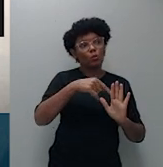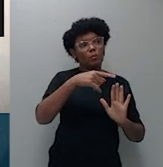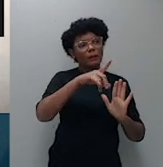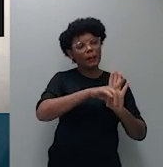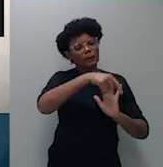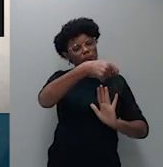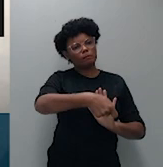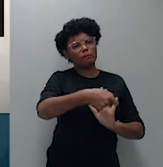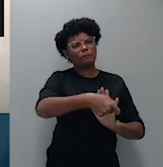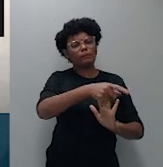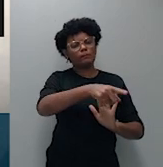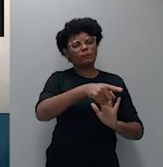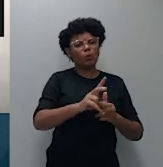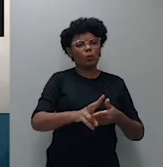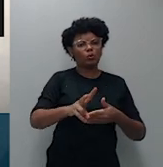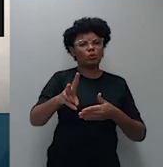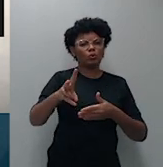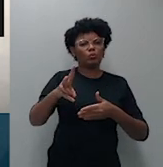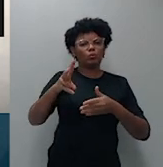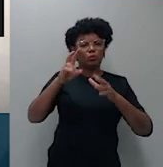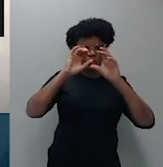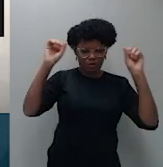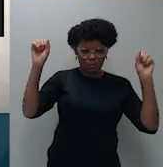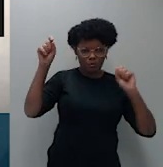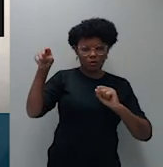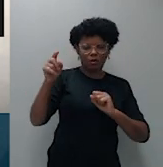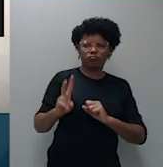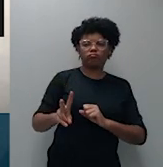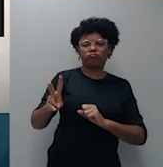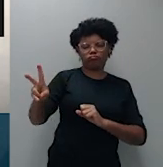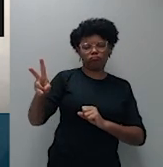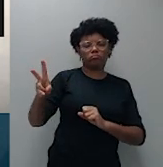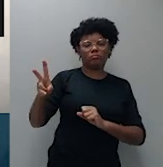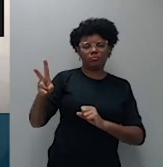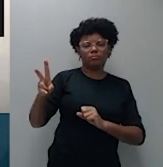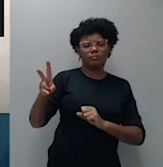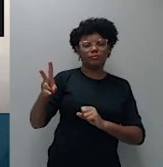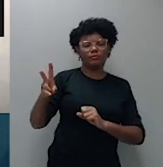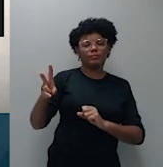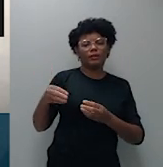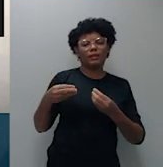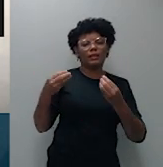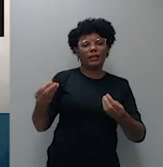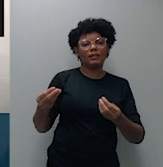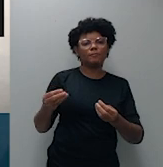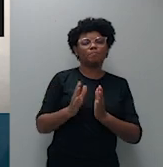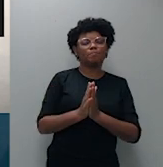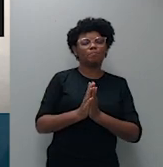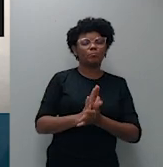tribunal mantendo provimento à apelação